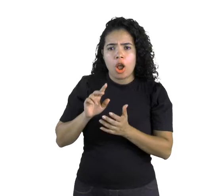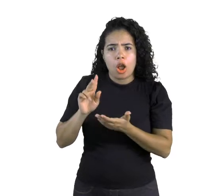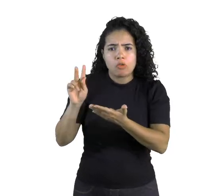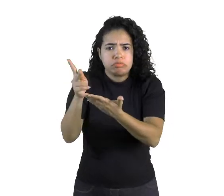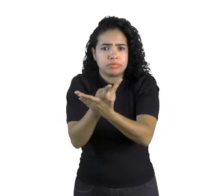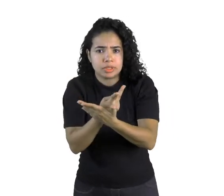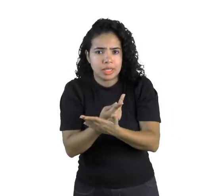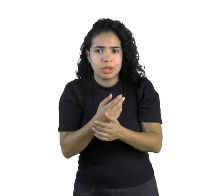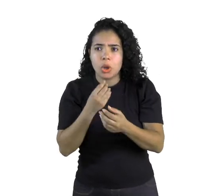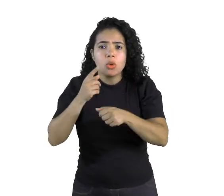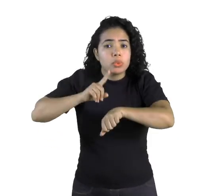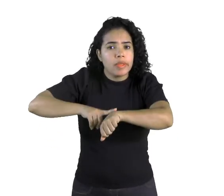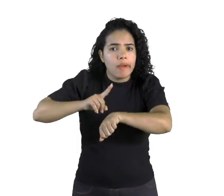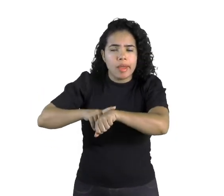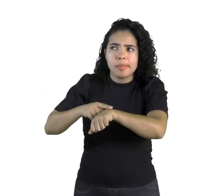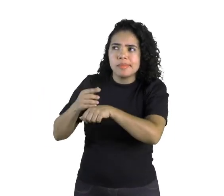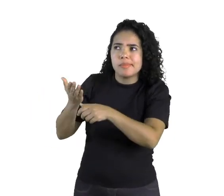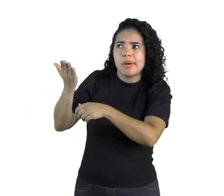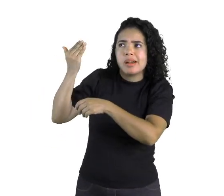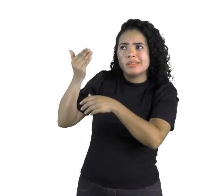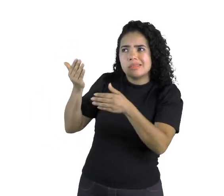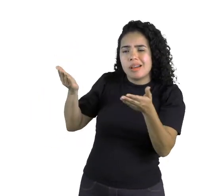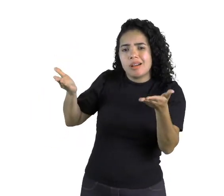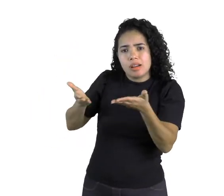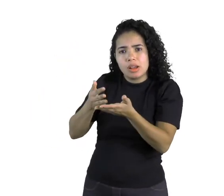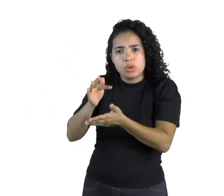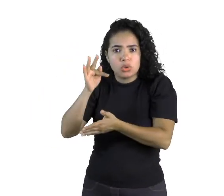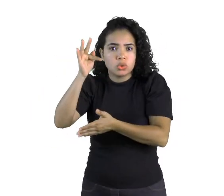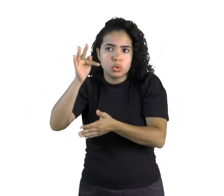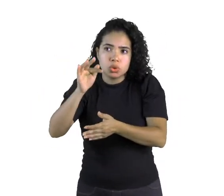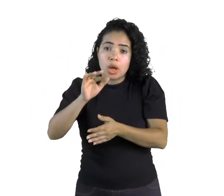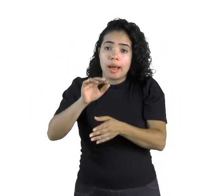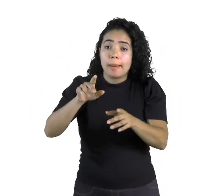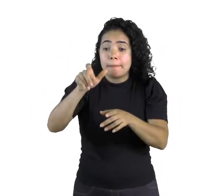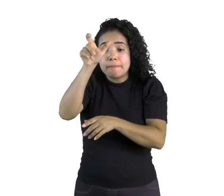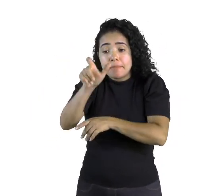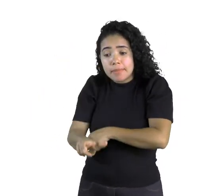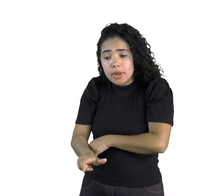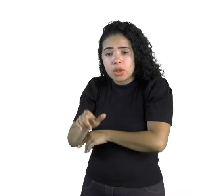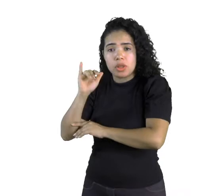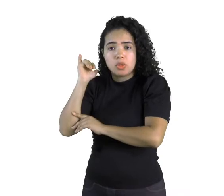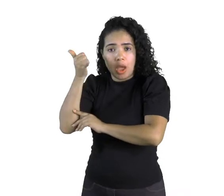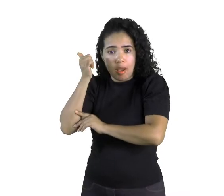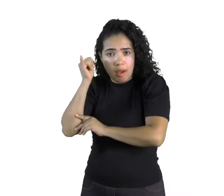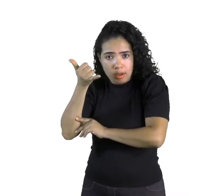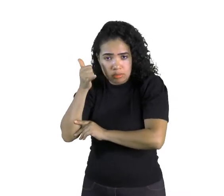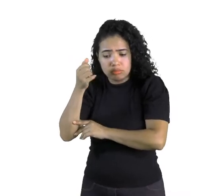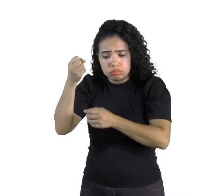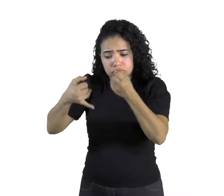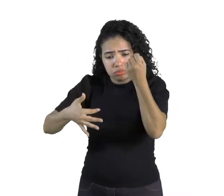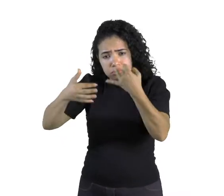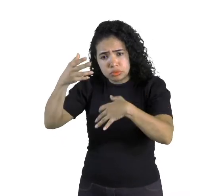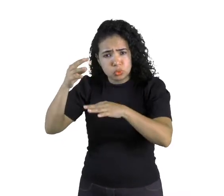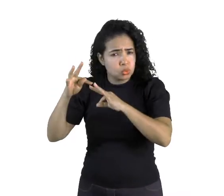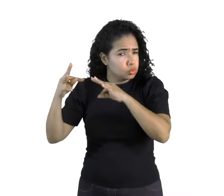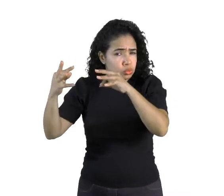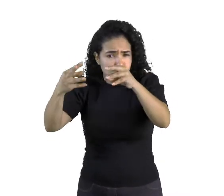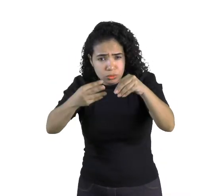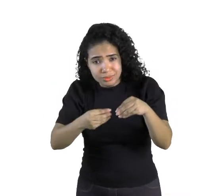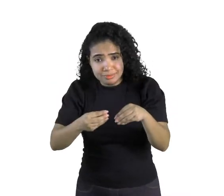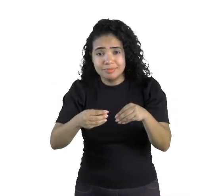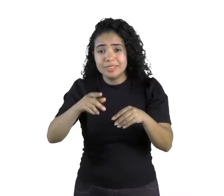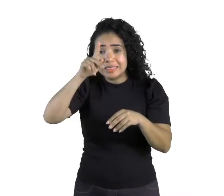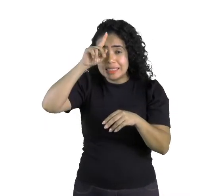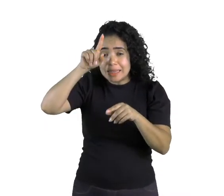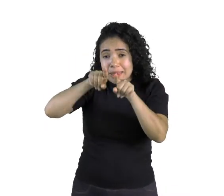eles acontecem, o narrador, que é a pessoa que nos relata tudo, e